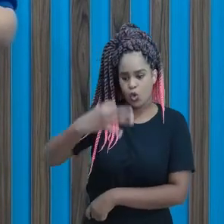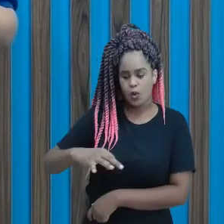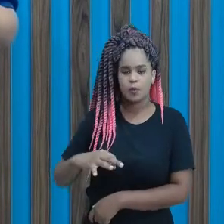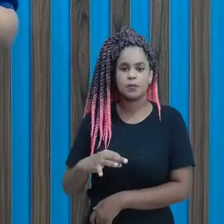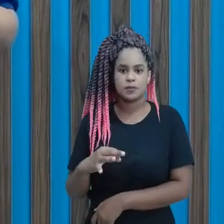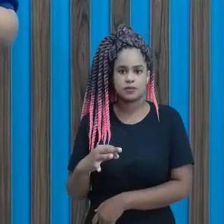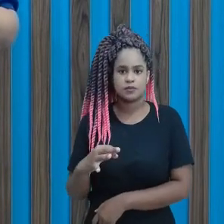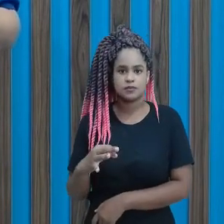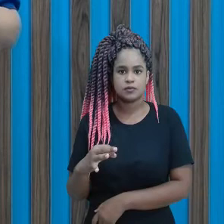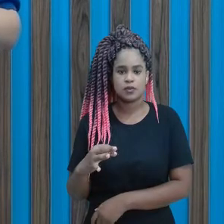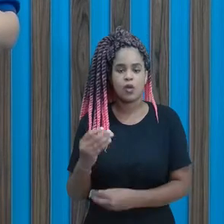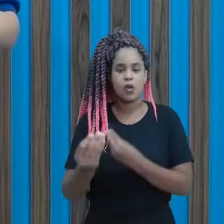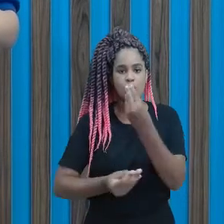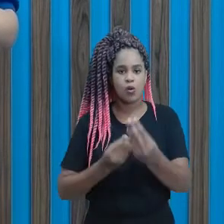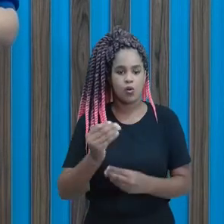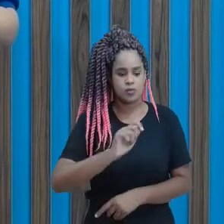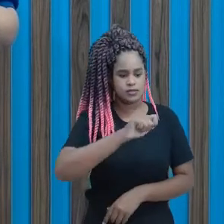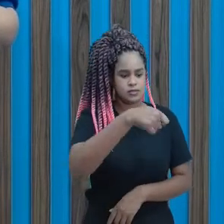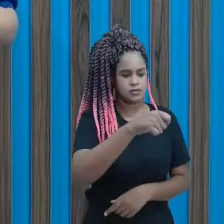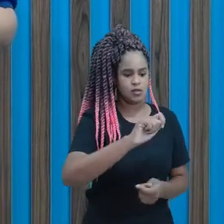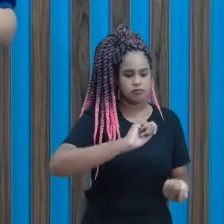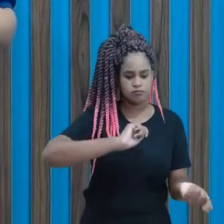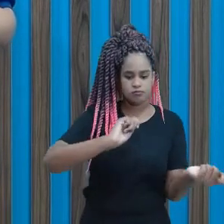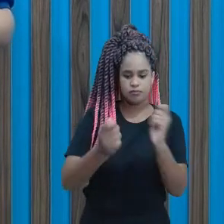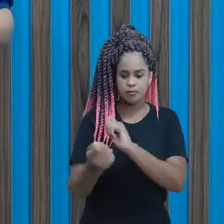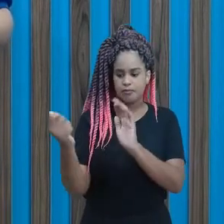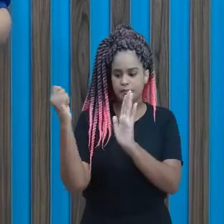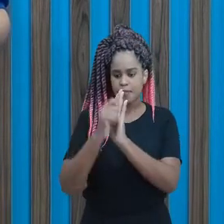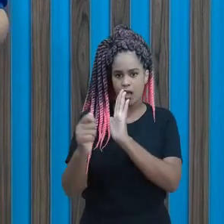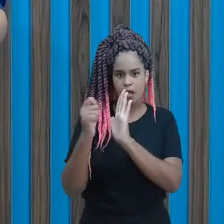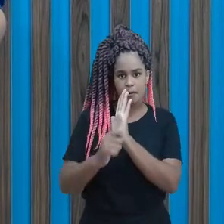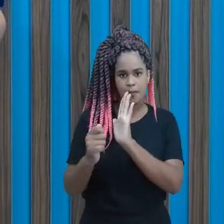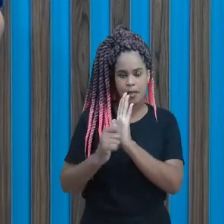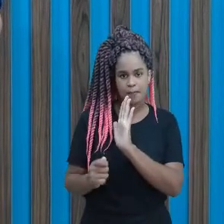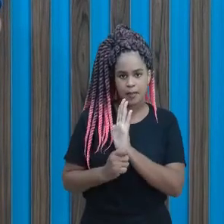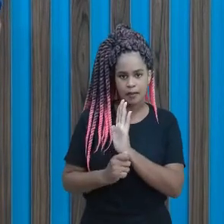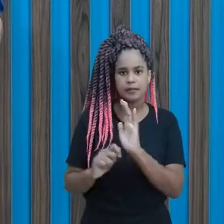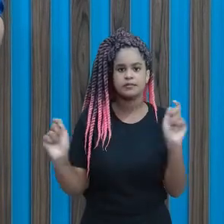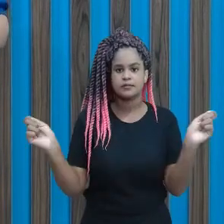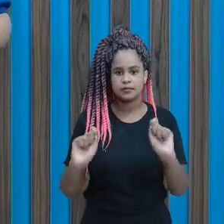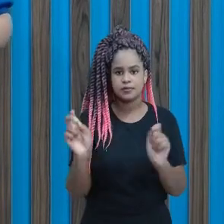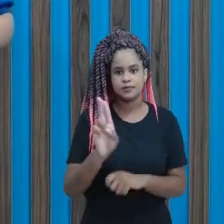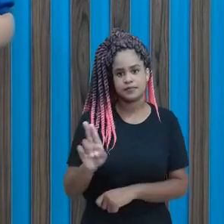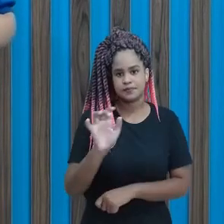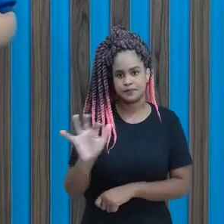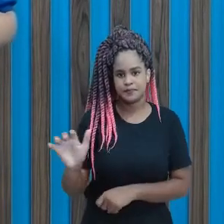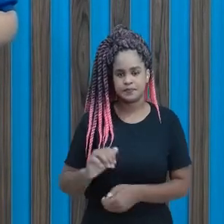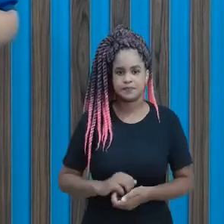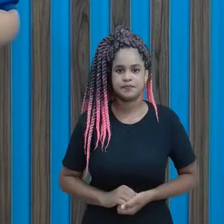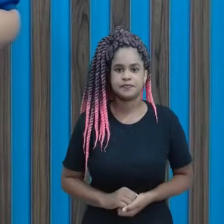nessa transposição do que é o sinal para o português escrito.